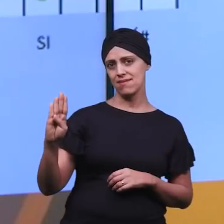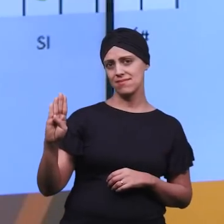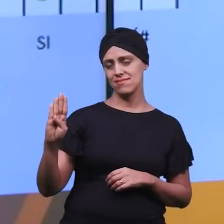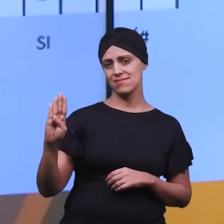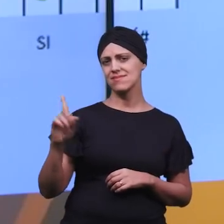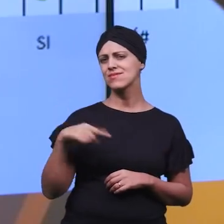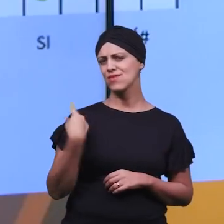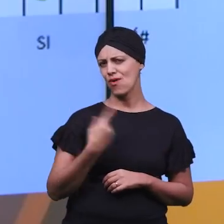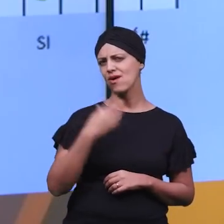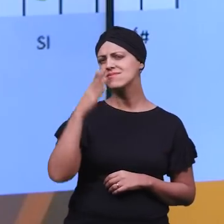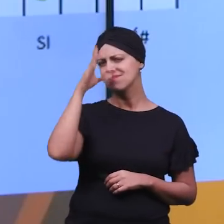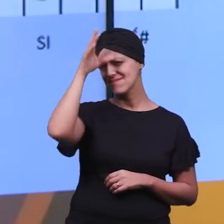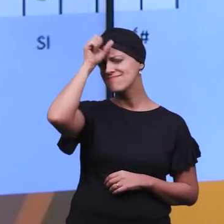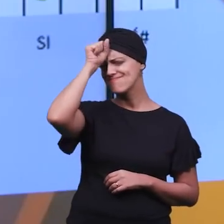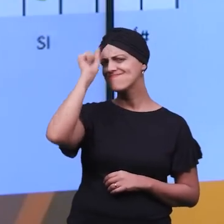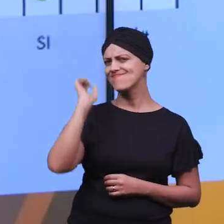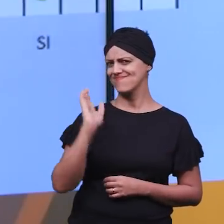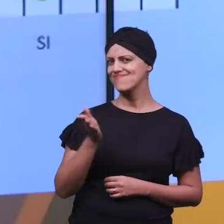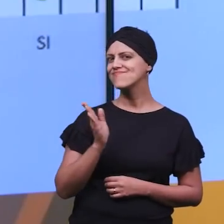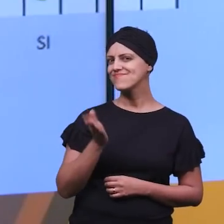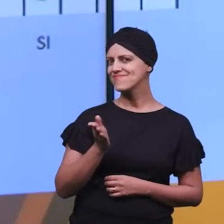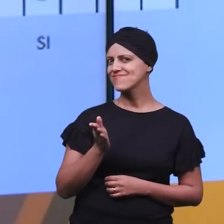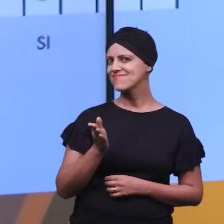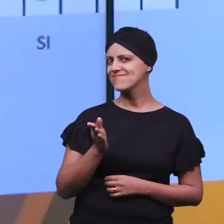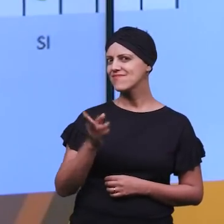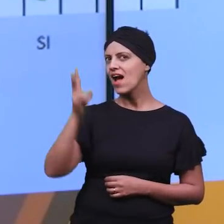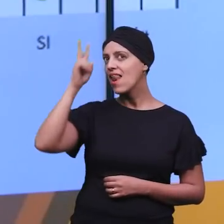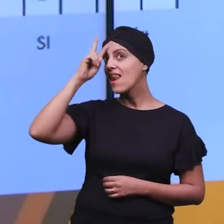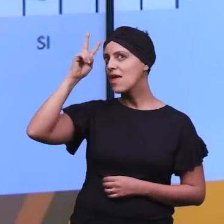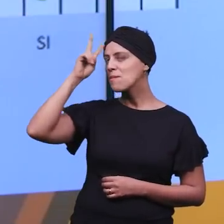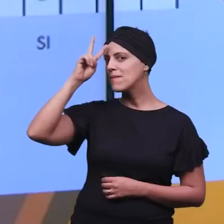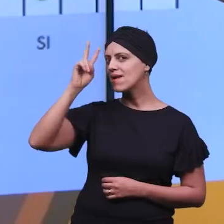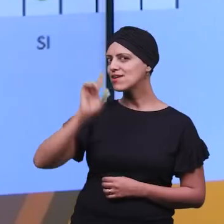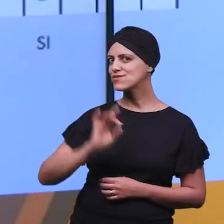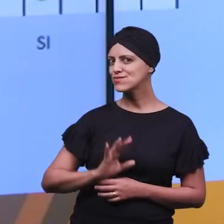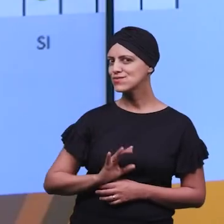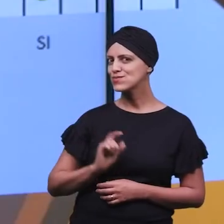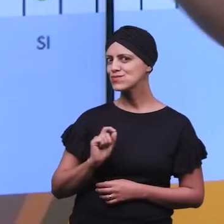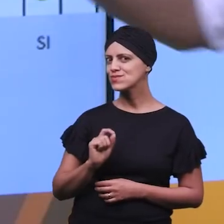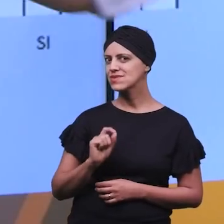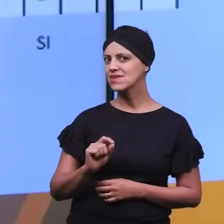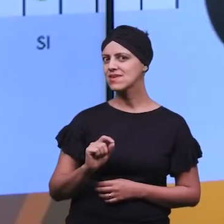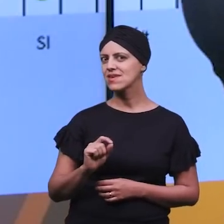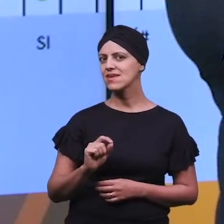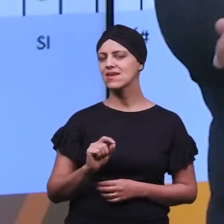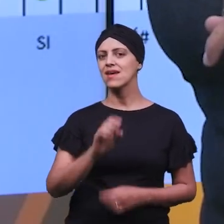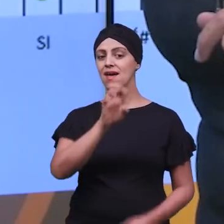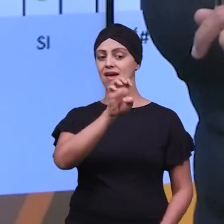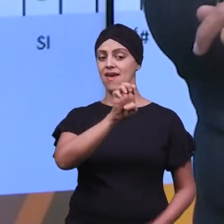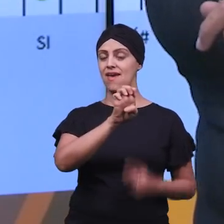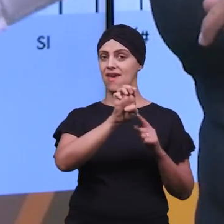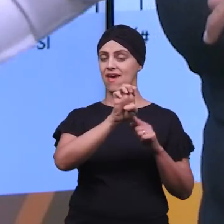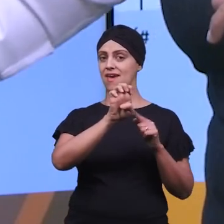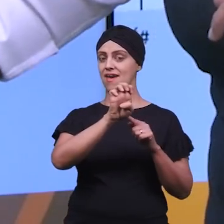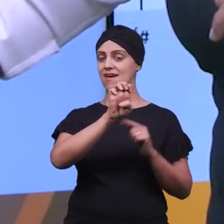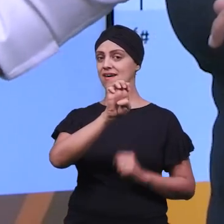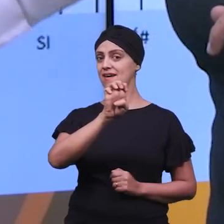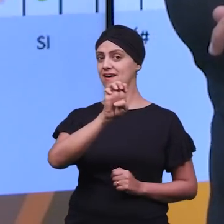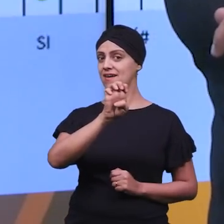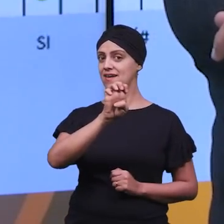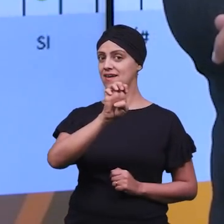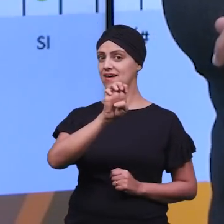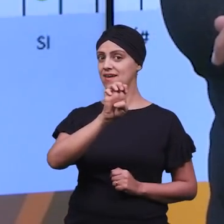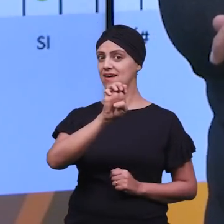B, nós já aprendemos. Nós vamos só recordar que a cifra E